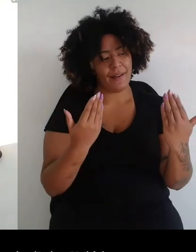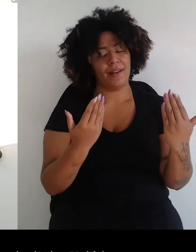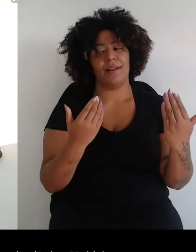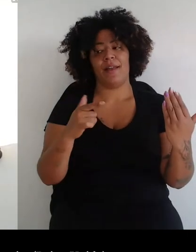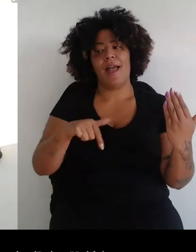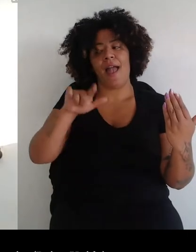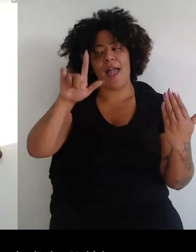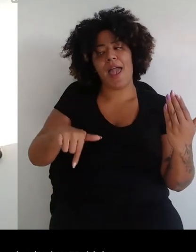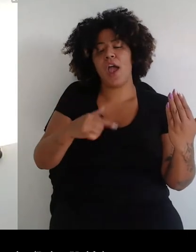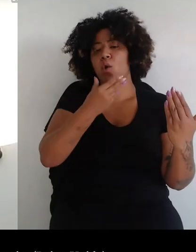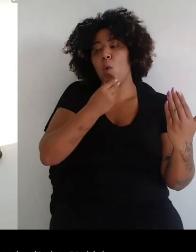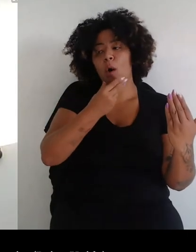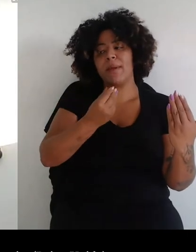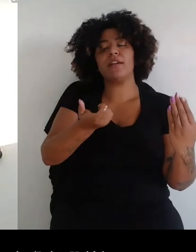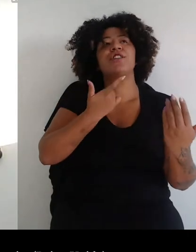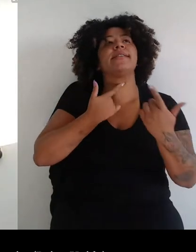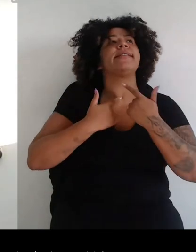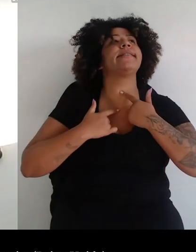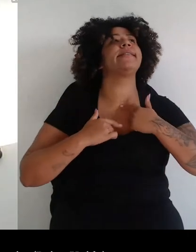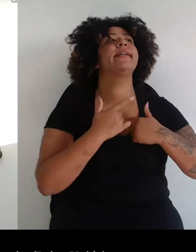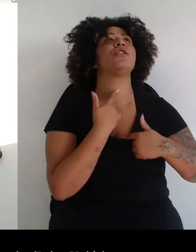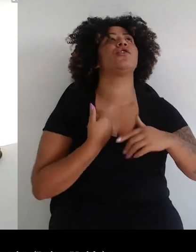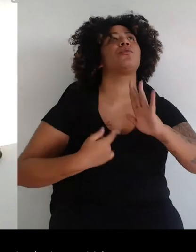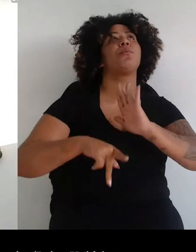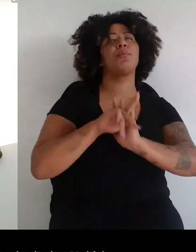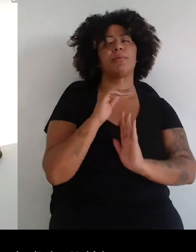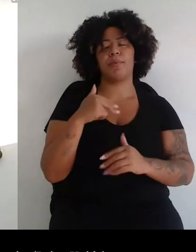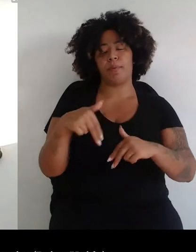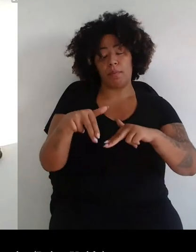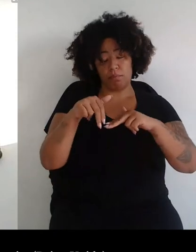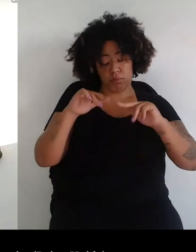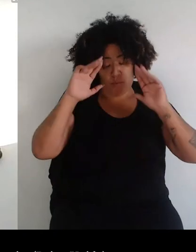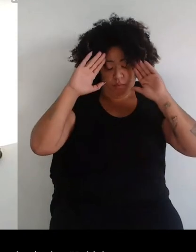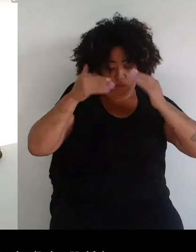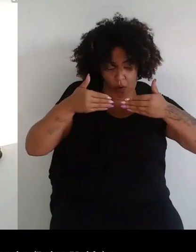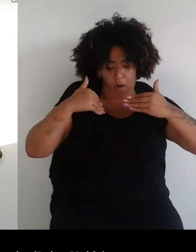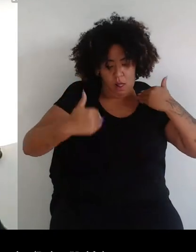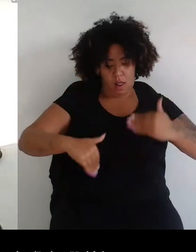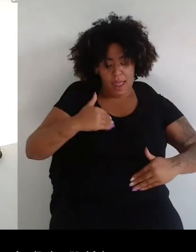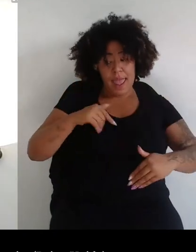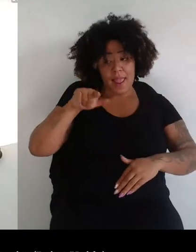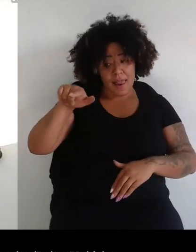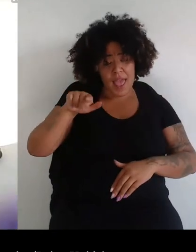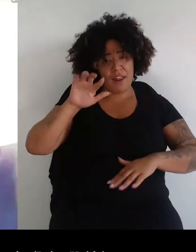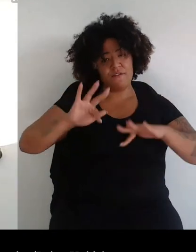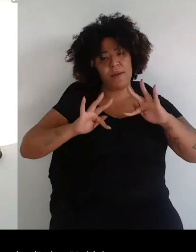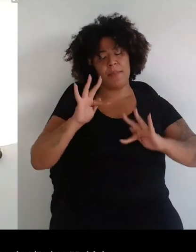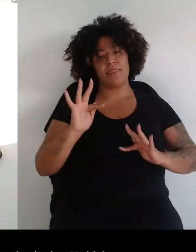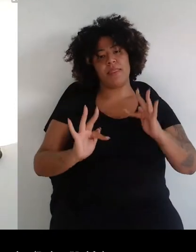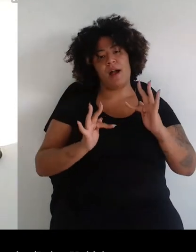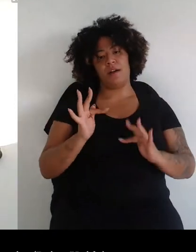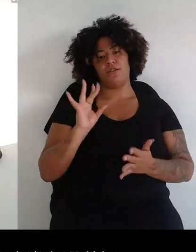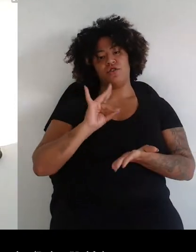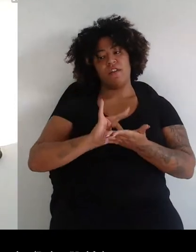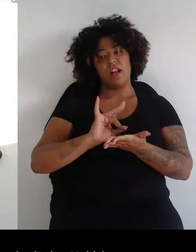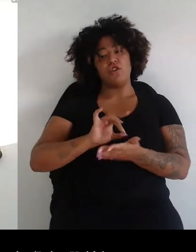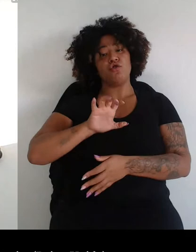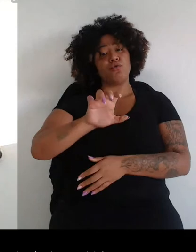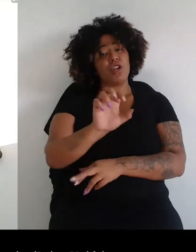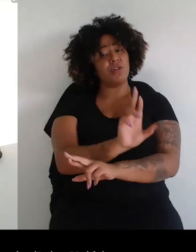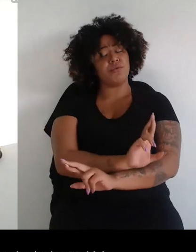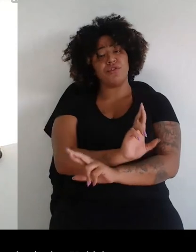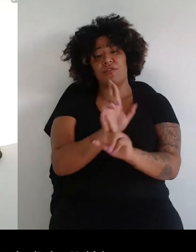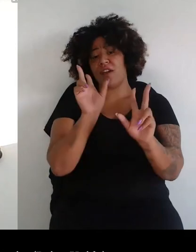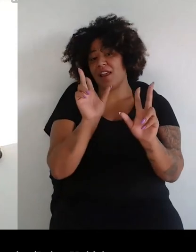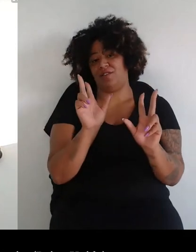O que significa que de fato ele é afeminado de várias maneiras diferentes